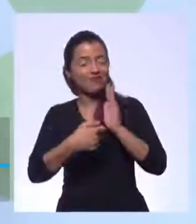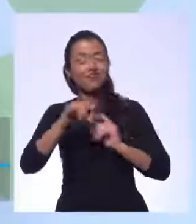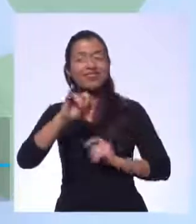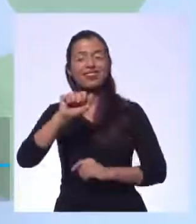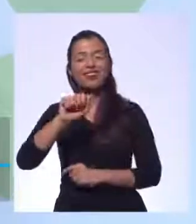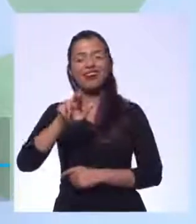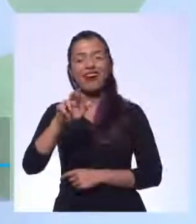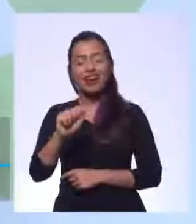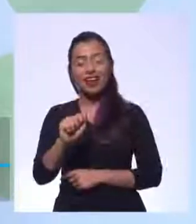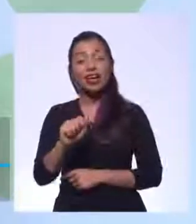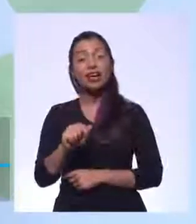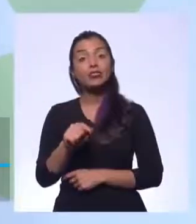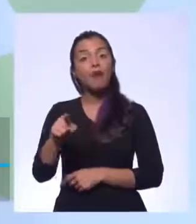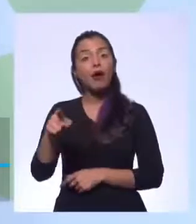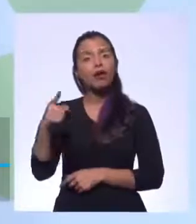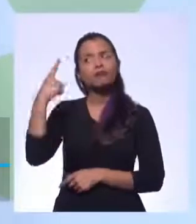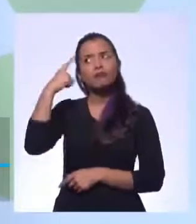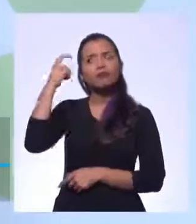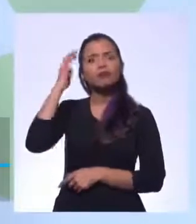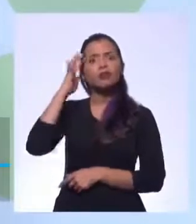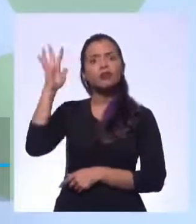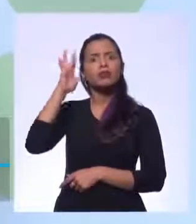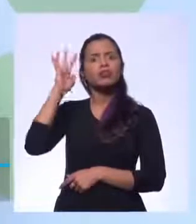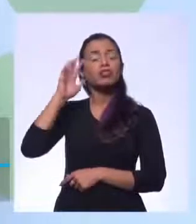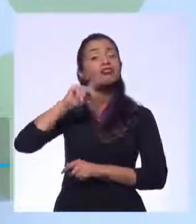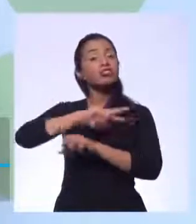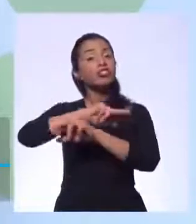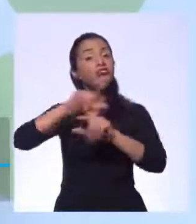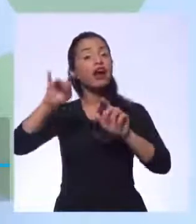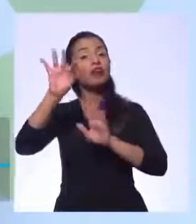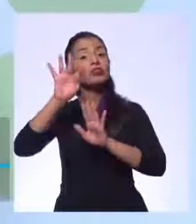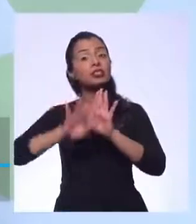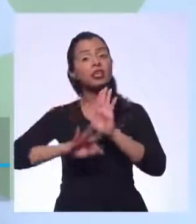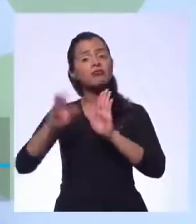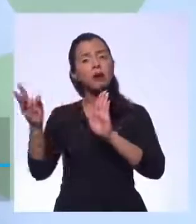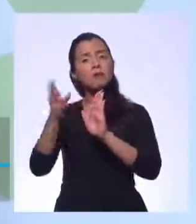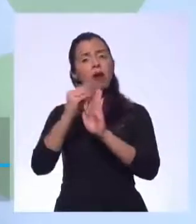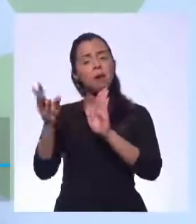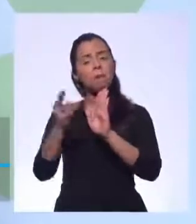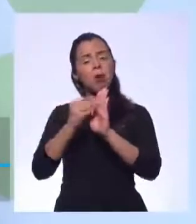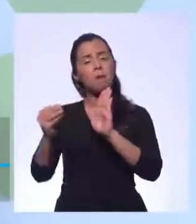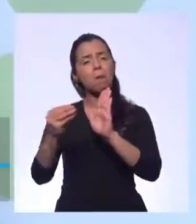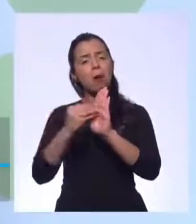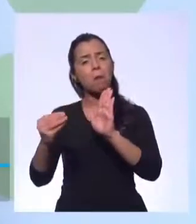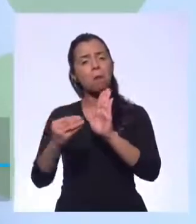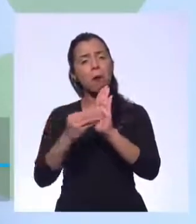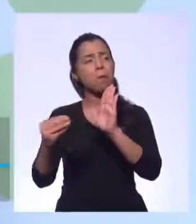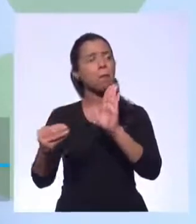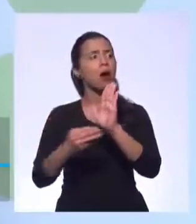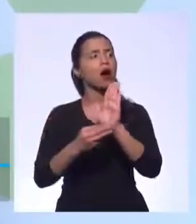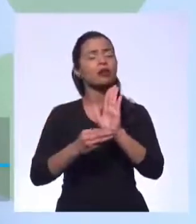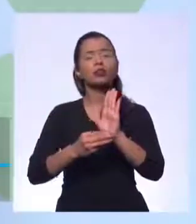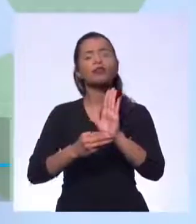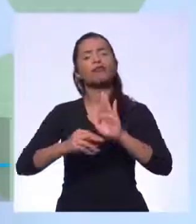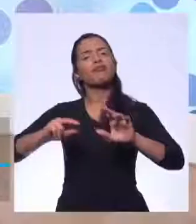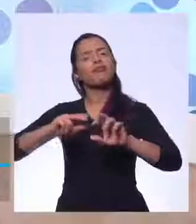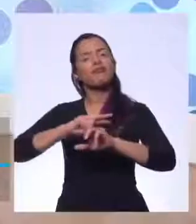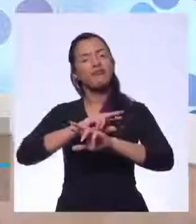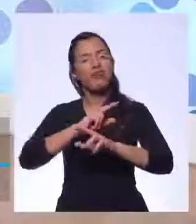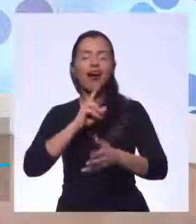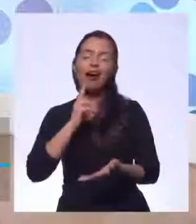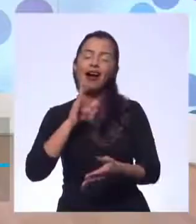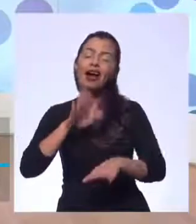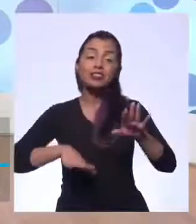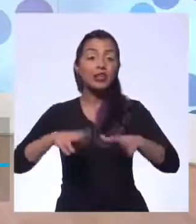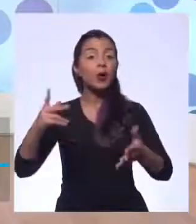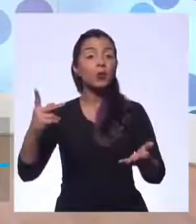texto conversasse com outros textos, gente. Isso daí não é pecado. Muitas vezes os alunos têm que escrever narrativas, Dani, e eles não